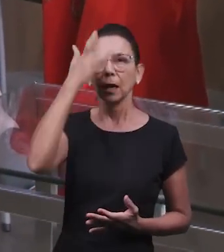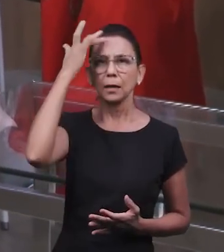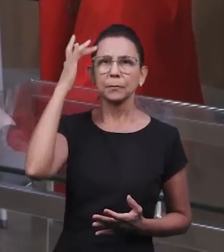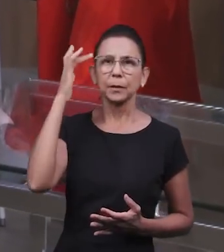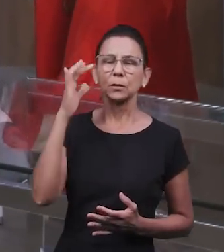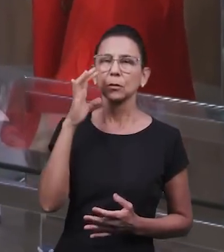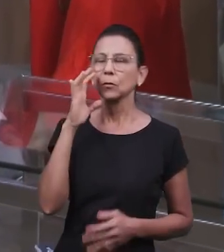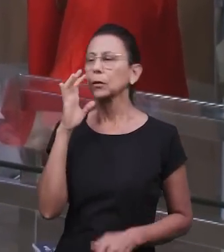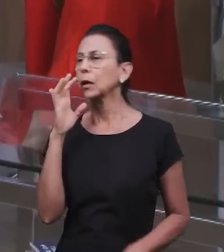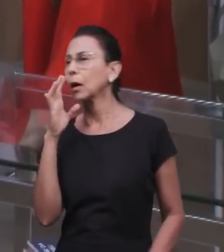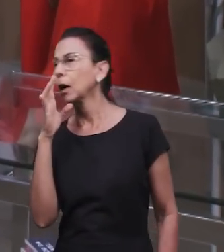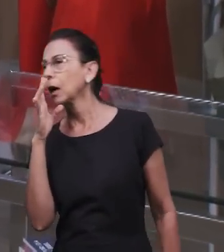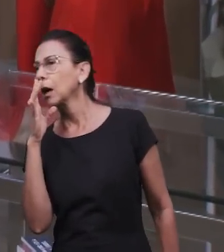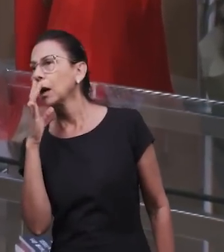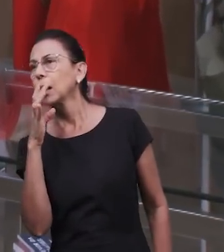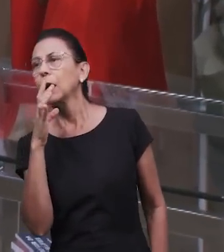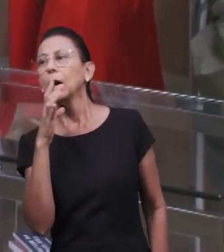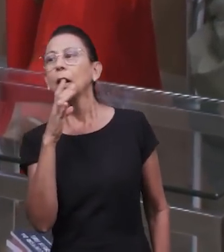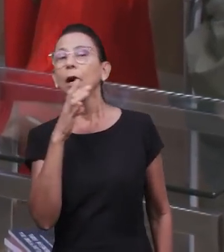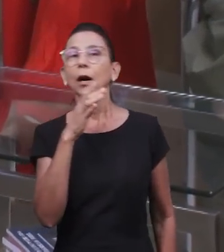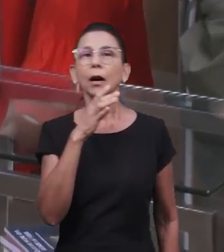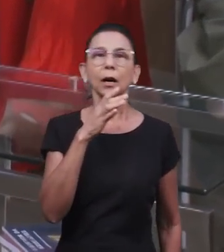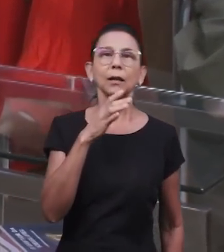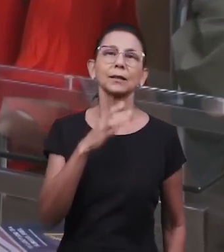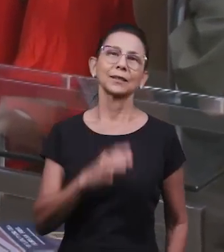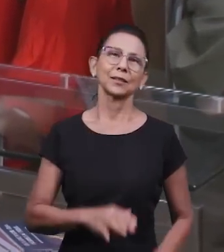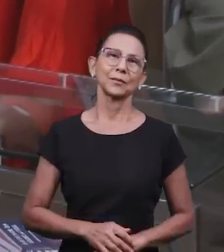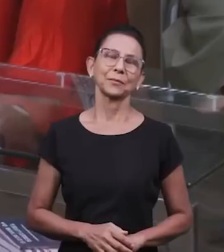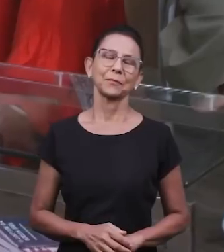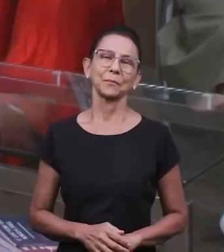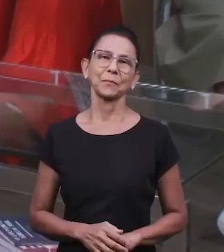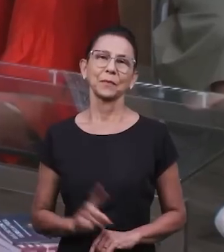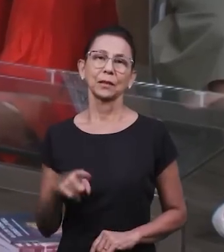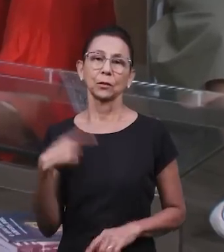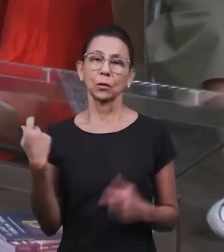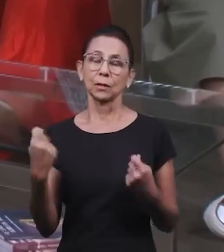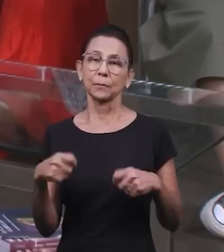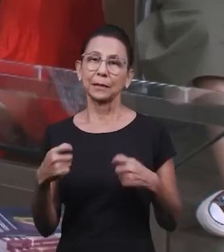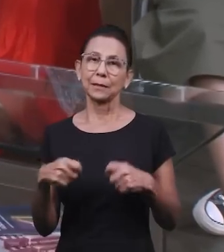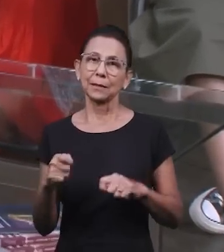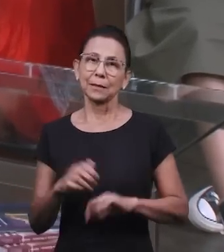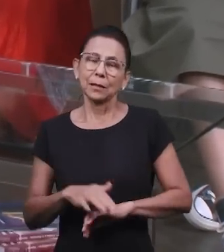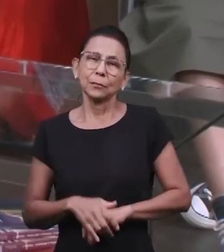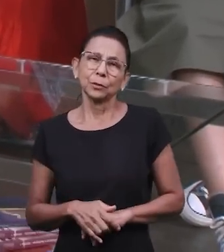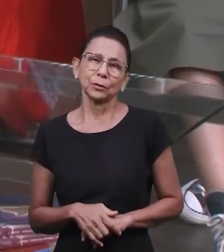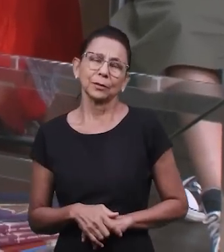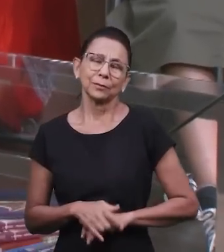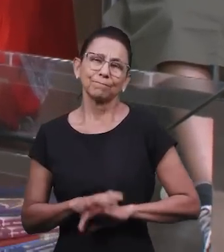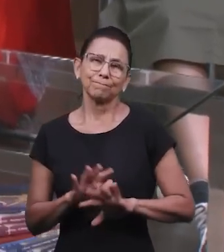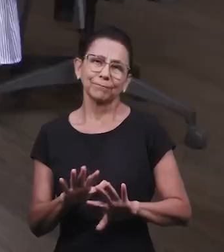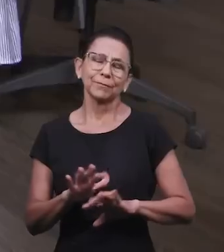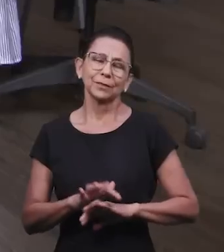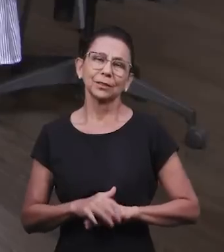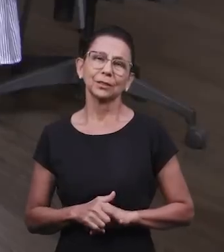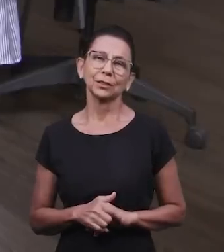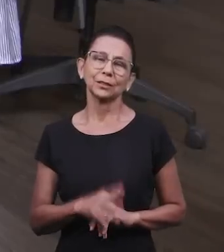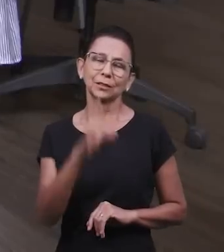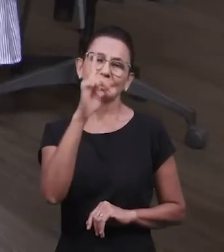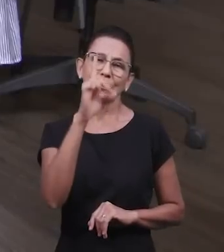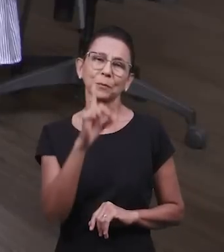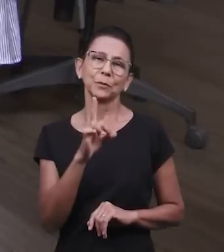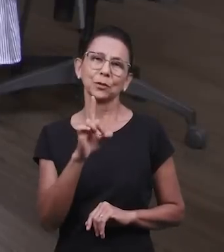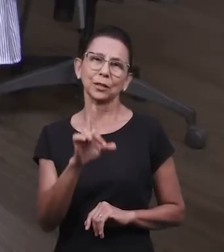necessidade de privacidade, da gente ter resguardado a nossa privacidade. E aí a sua pergunta, como lidar com a crítica com relação a